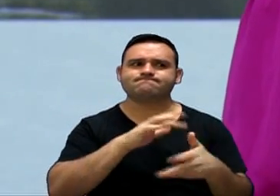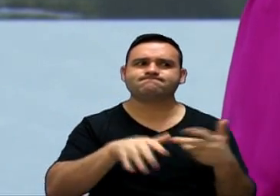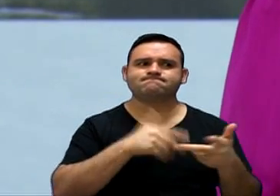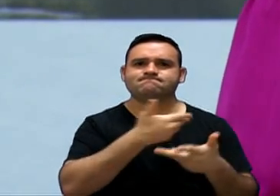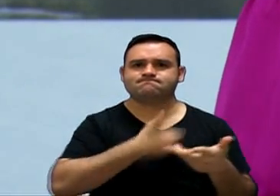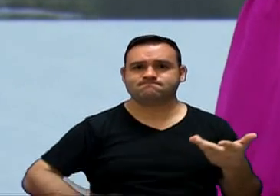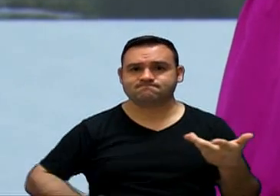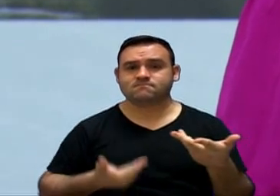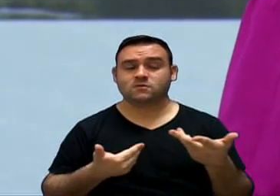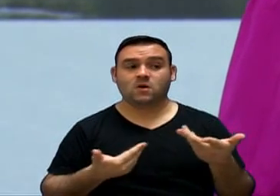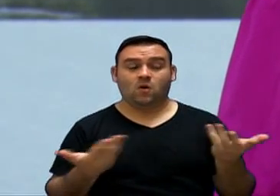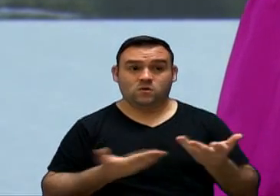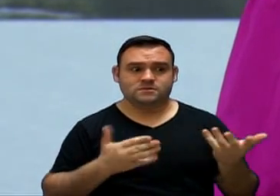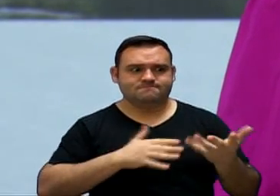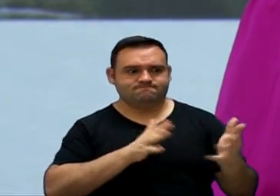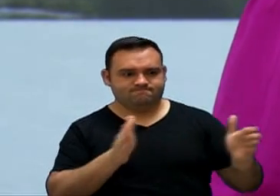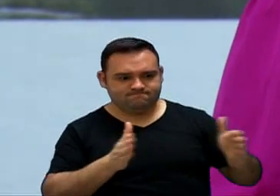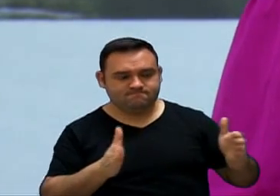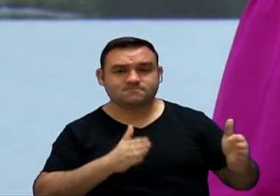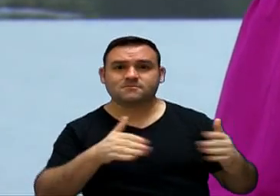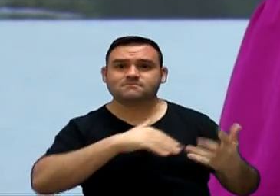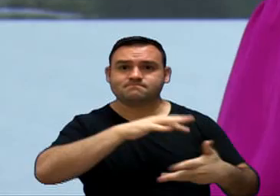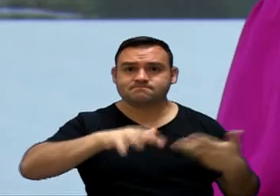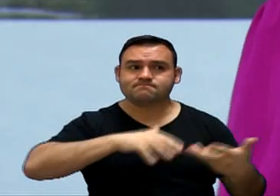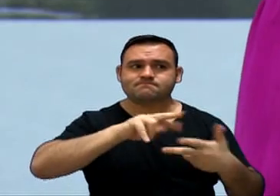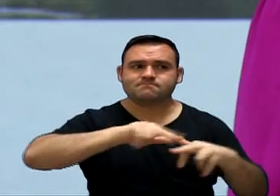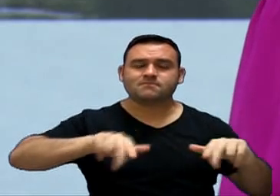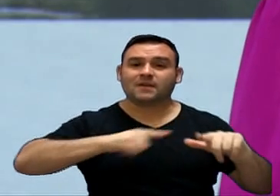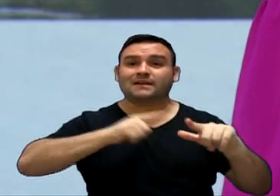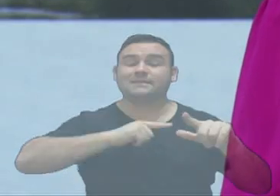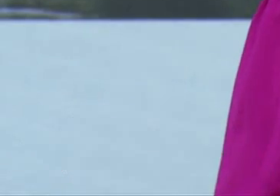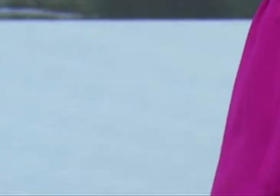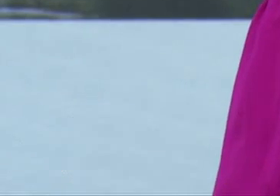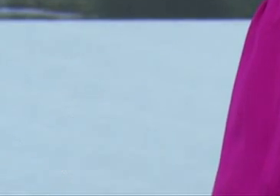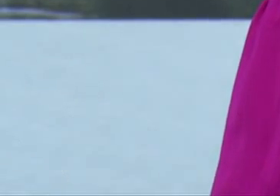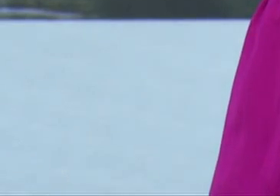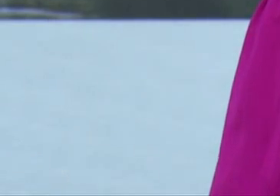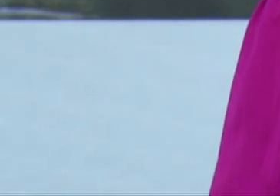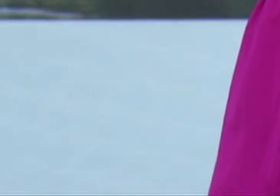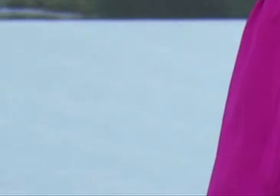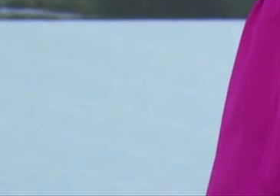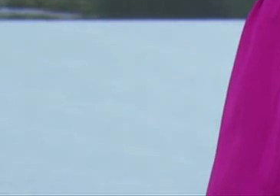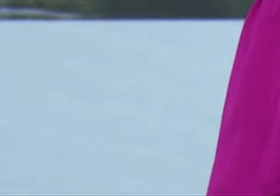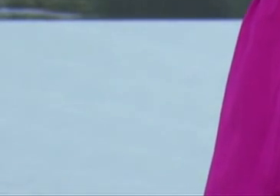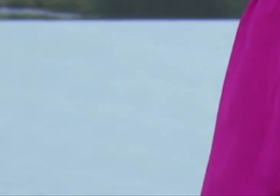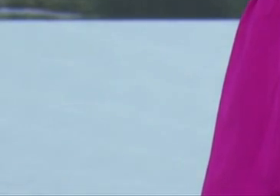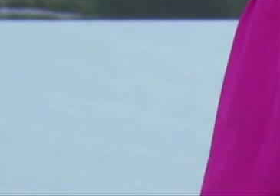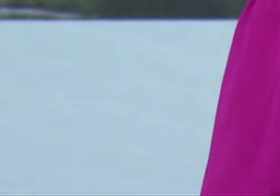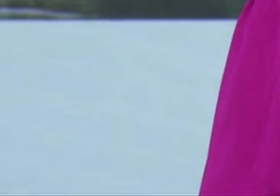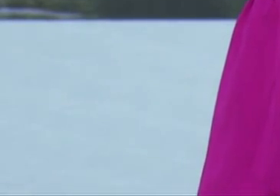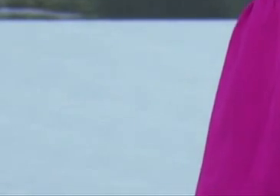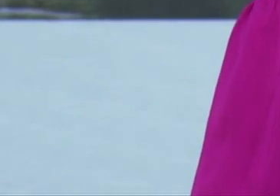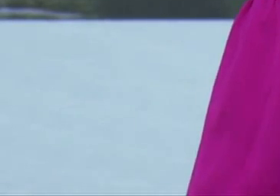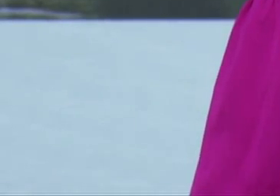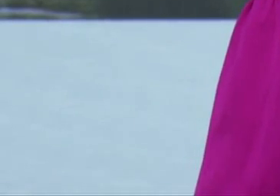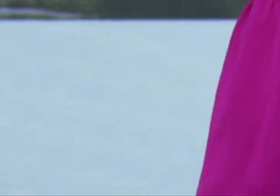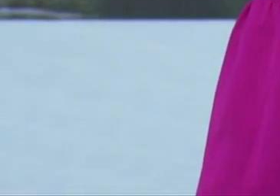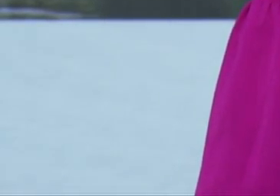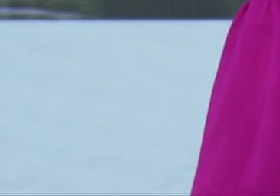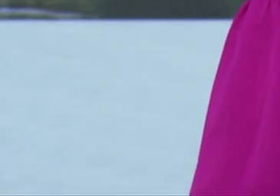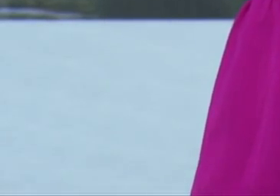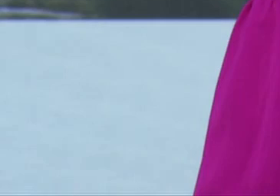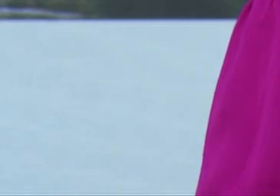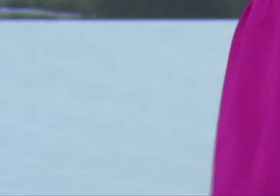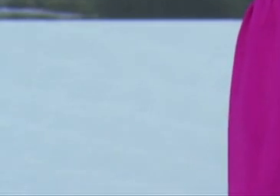pública. No estado de calamidade pública, tem algumas questões que sobrepõem ao direito individual. E o direito coletivo ele tem que